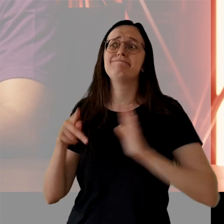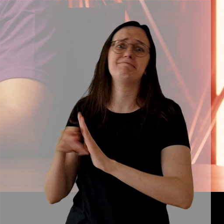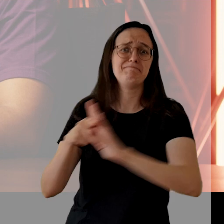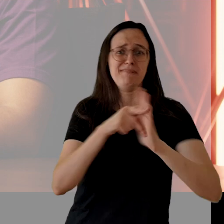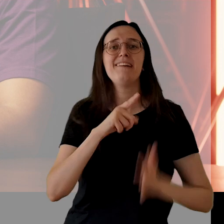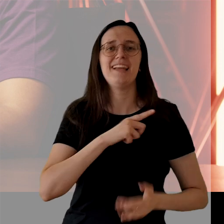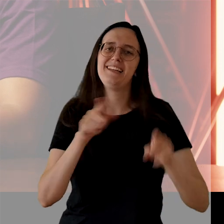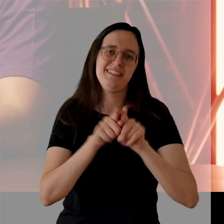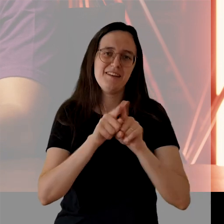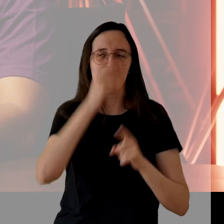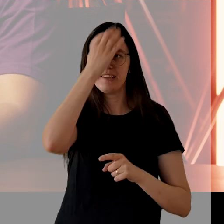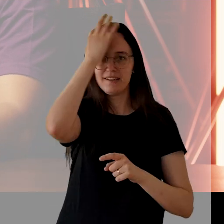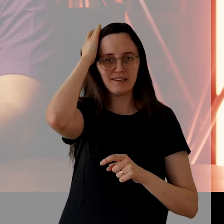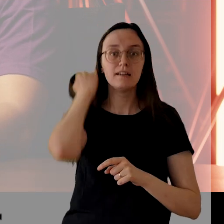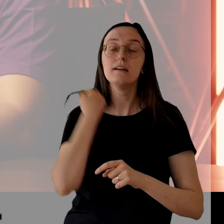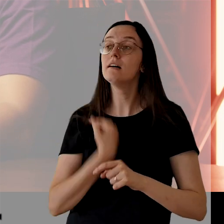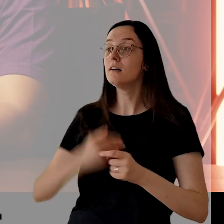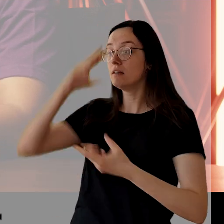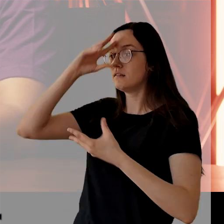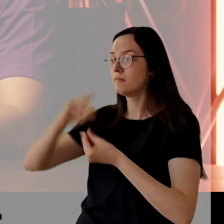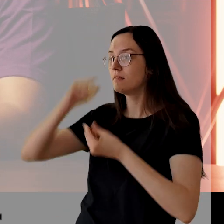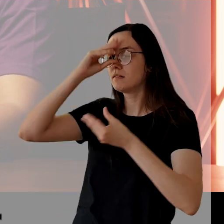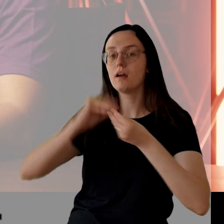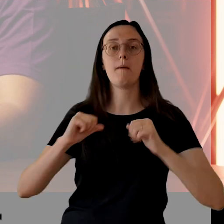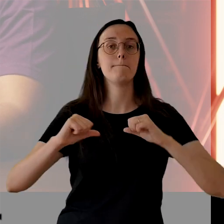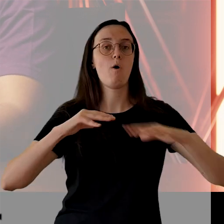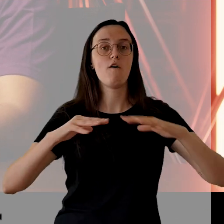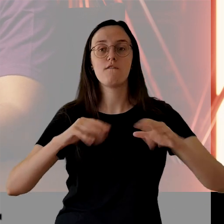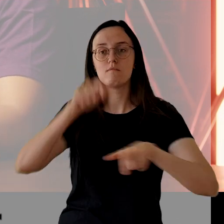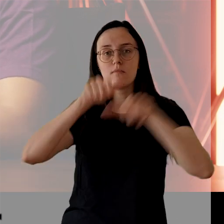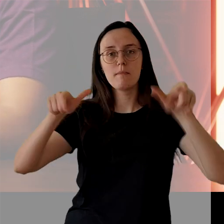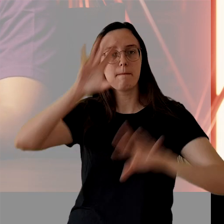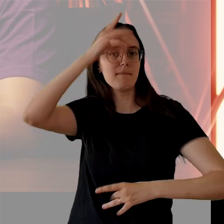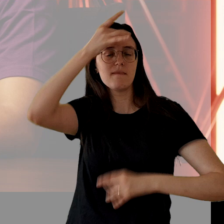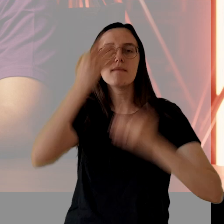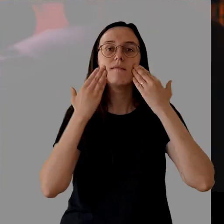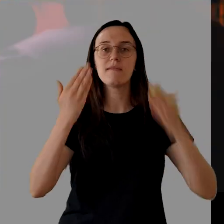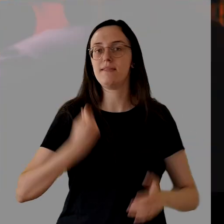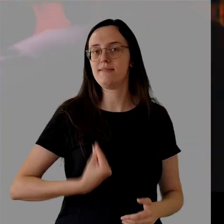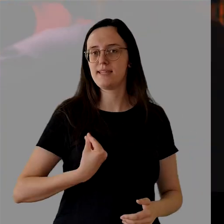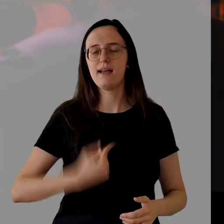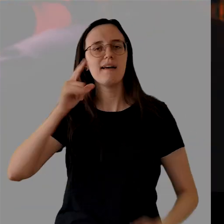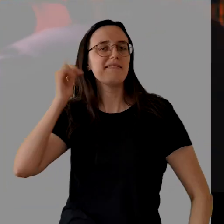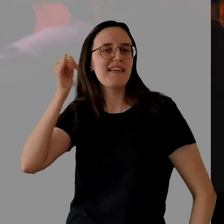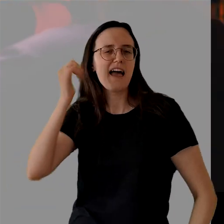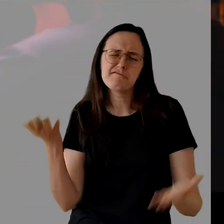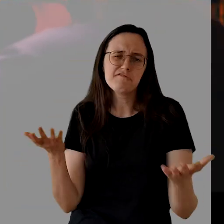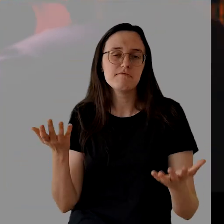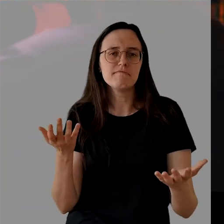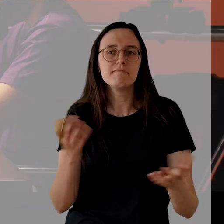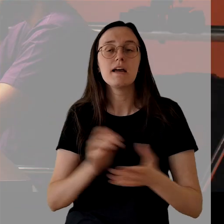muita interpretação perante os movimentos dos personagens em cena. Uma interpretação narrativa, digamos assim.